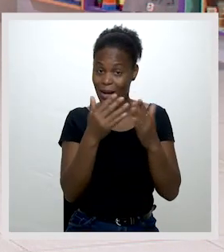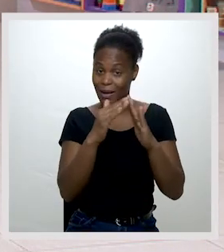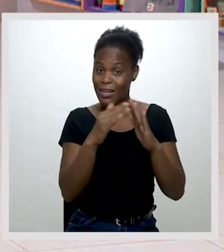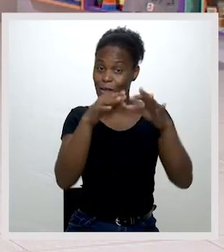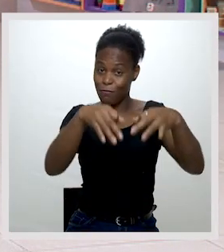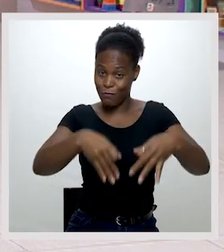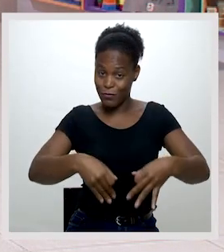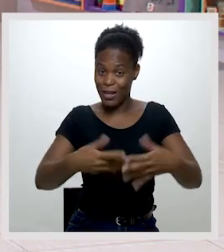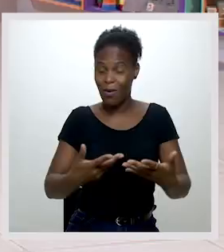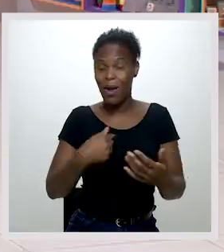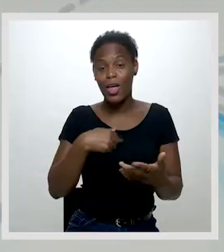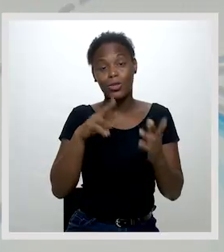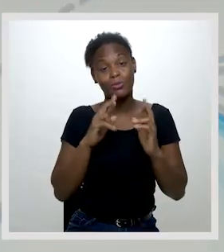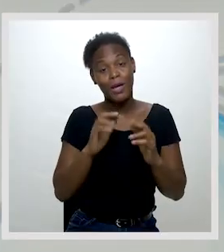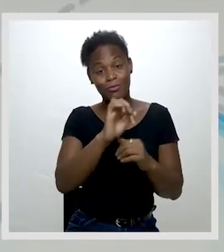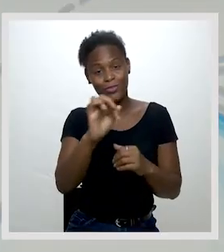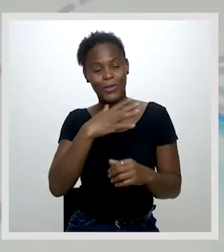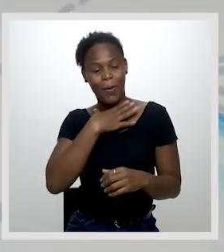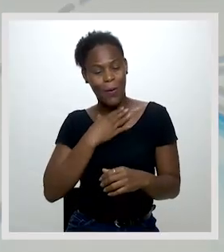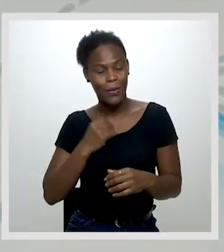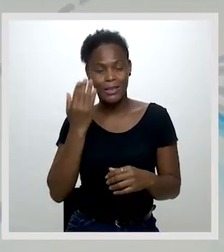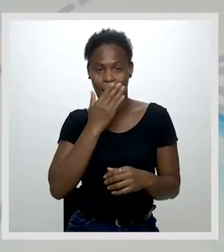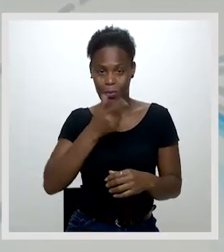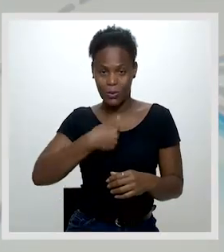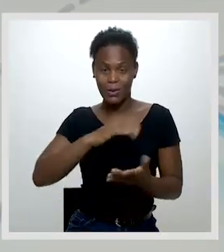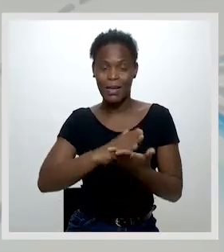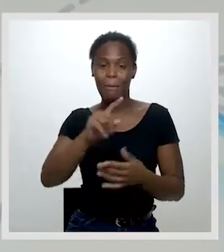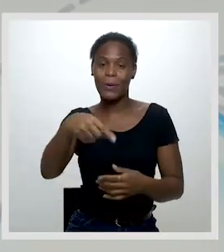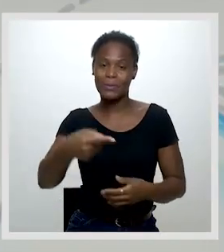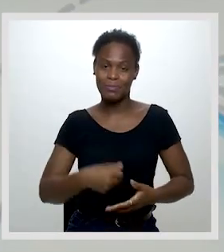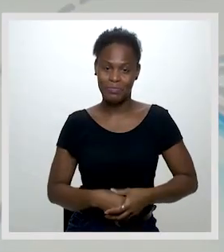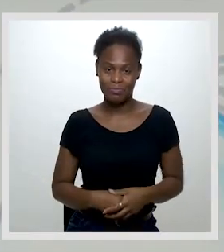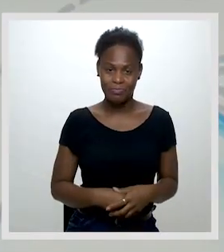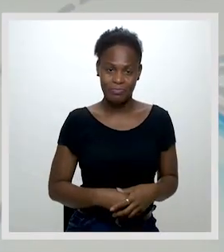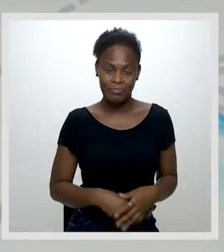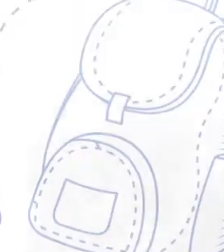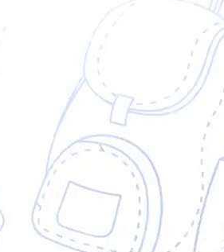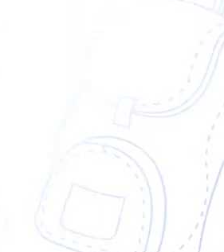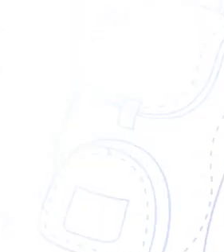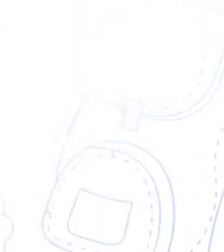Aprender e Estudar em Casa. Espero que vocês tenham gostado da nossa aula. Até a próxima!